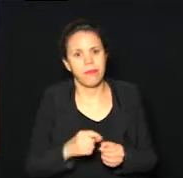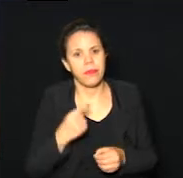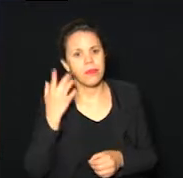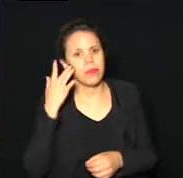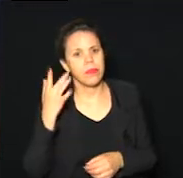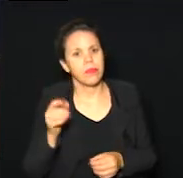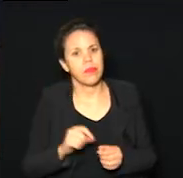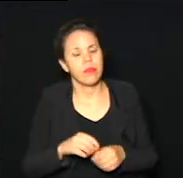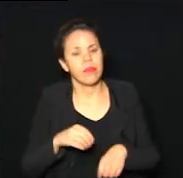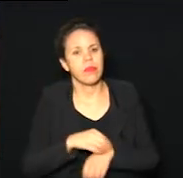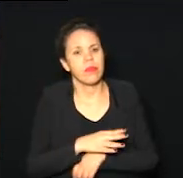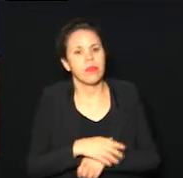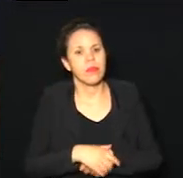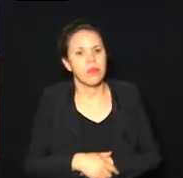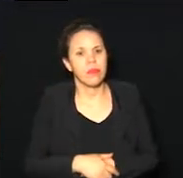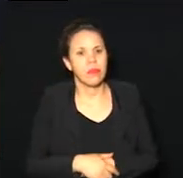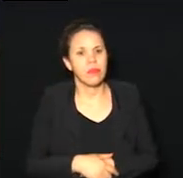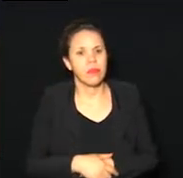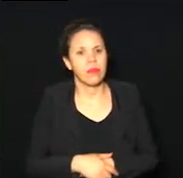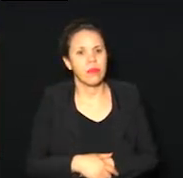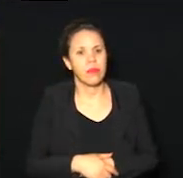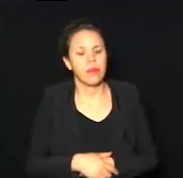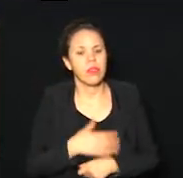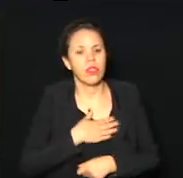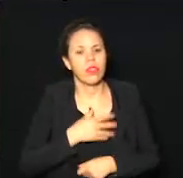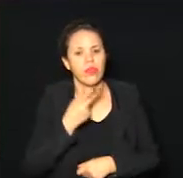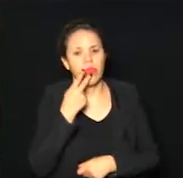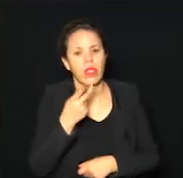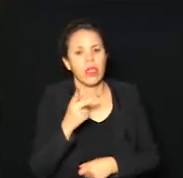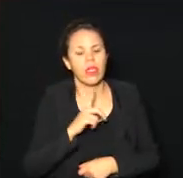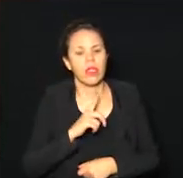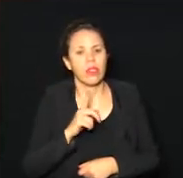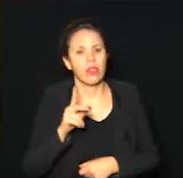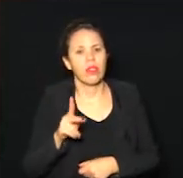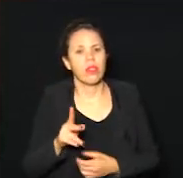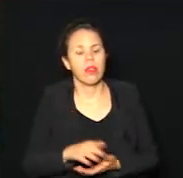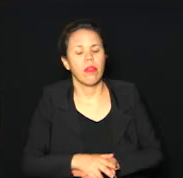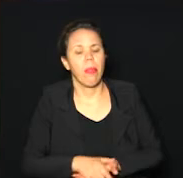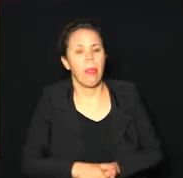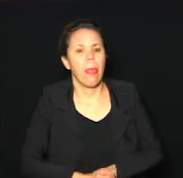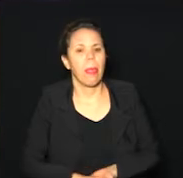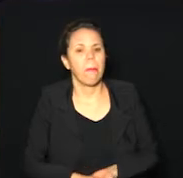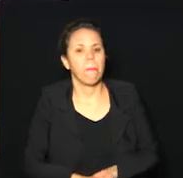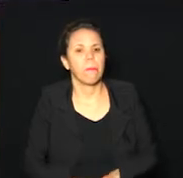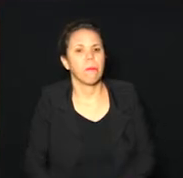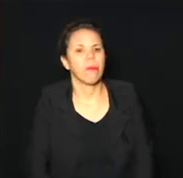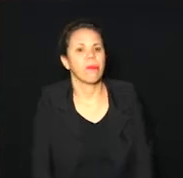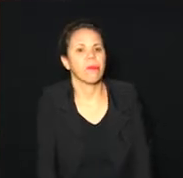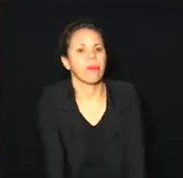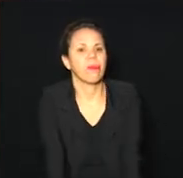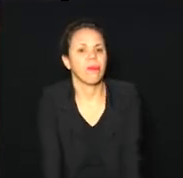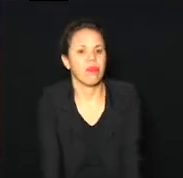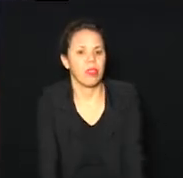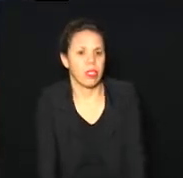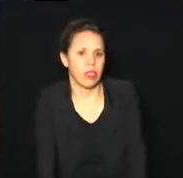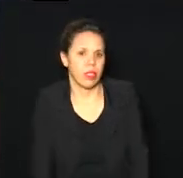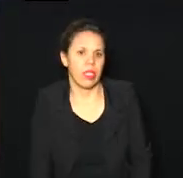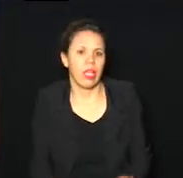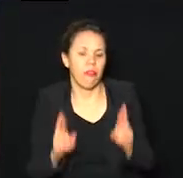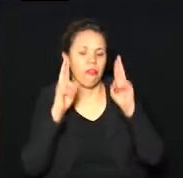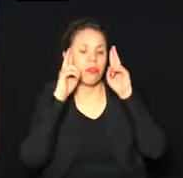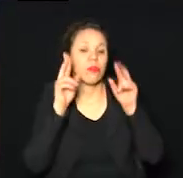temos que colocar, eu gosto de chamar, sempre quando tem autoridade, não por respeito, mas